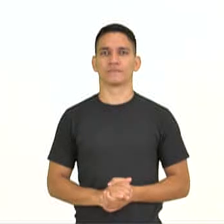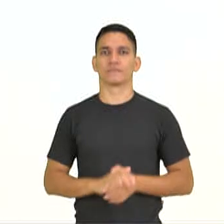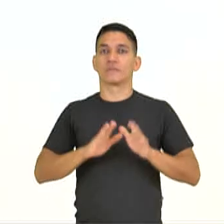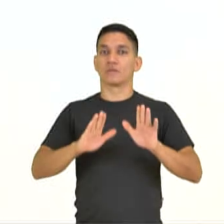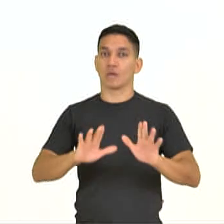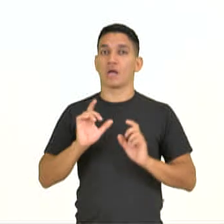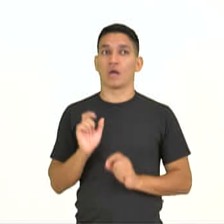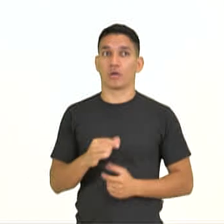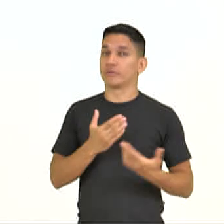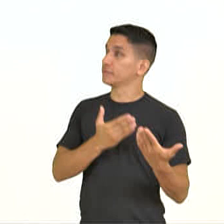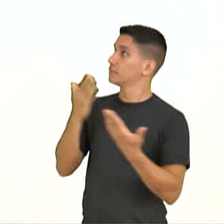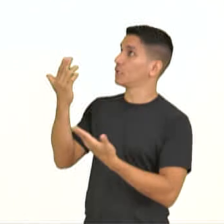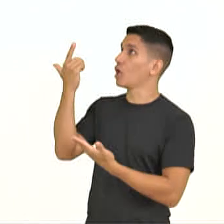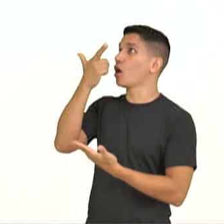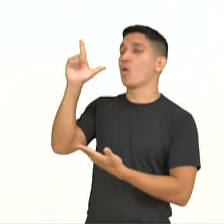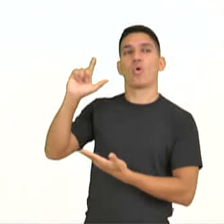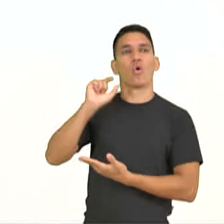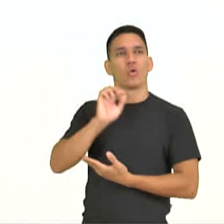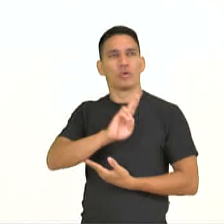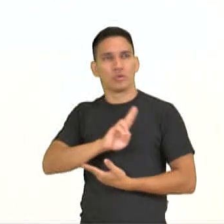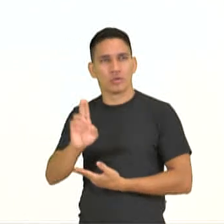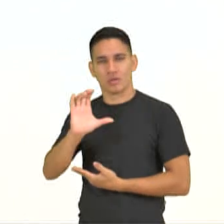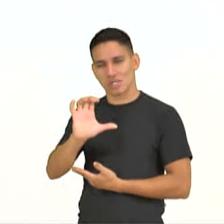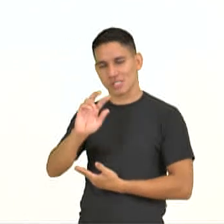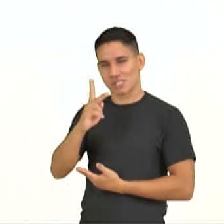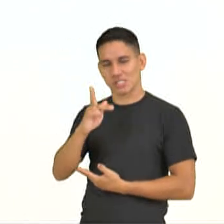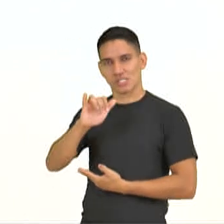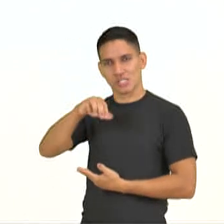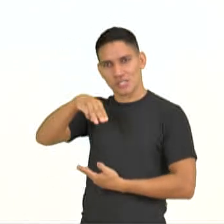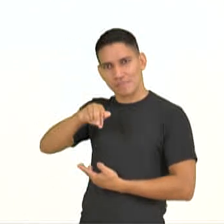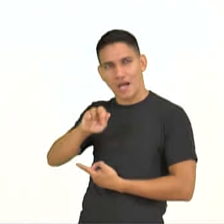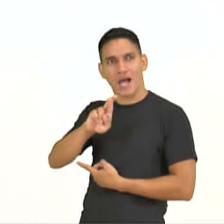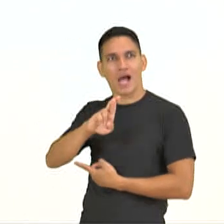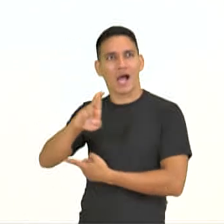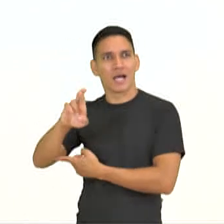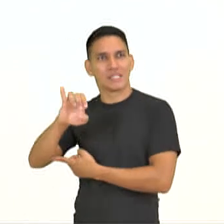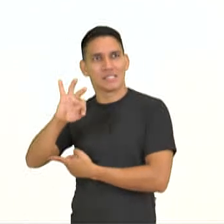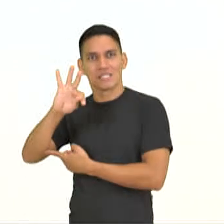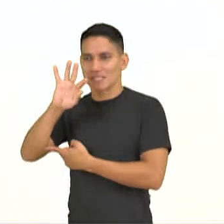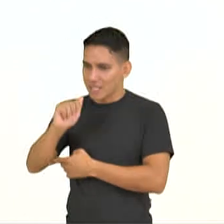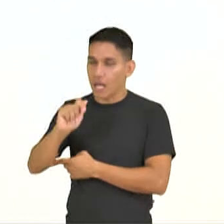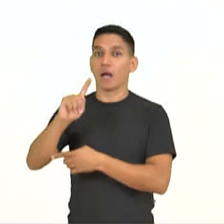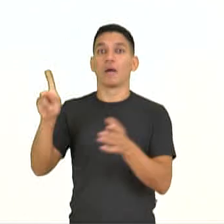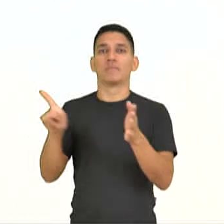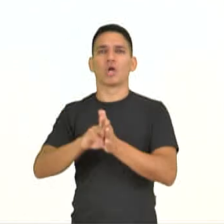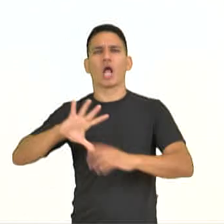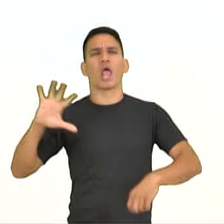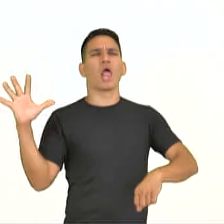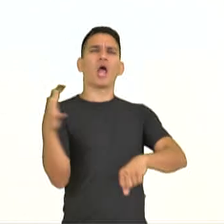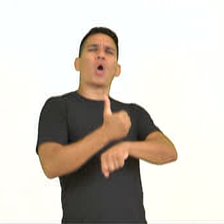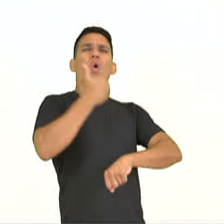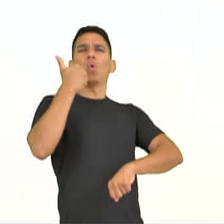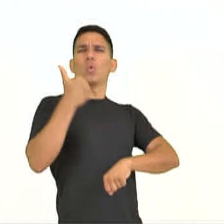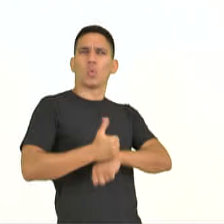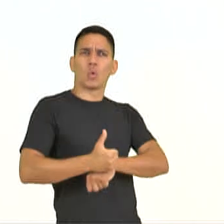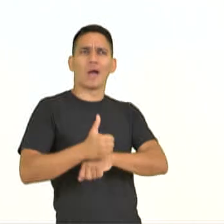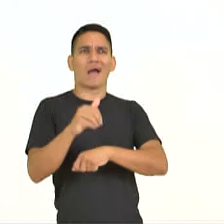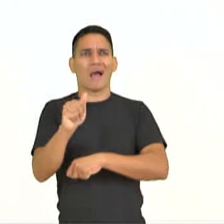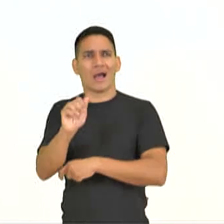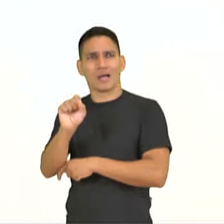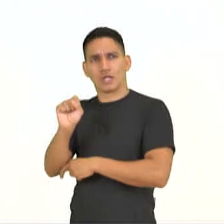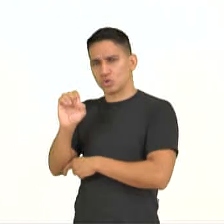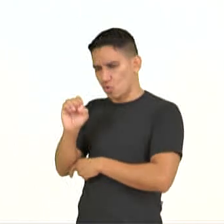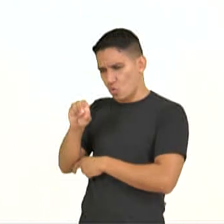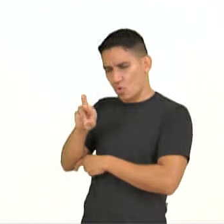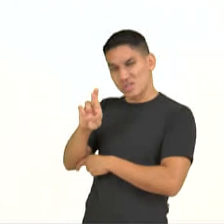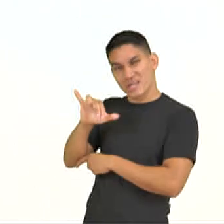Já a chimarrita foi introduzida pelos colonos açorianos no início da formação do Rio Grande do